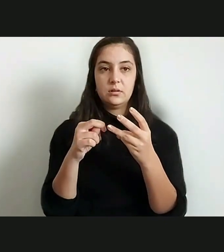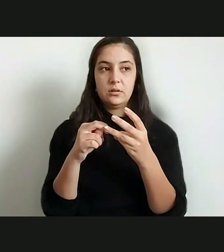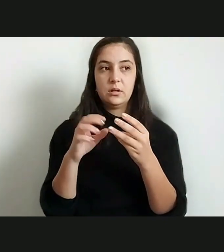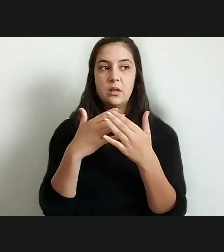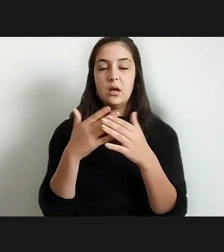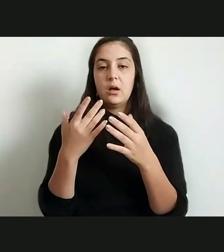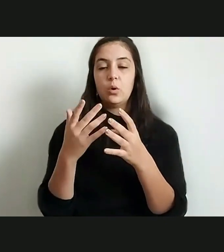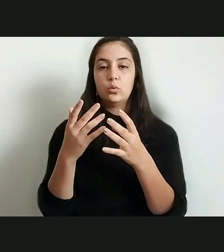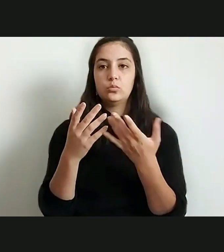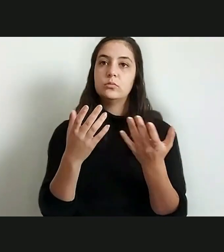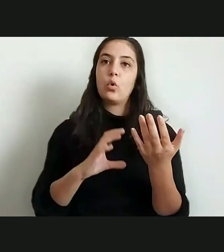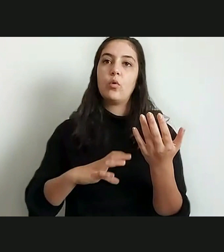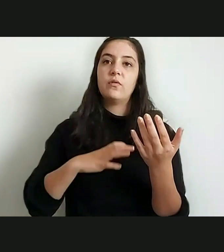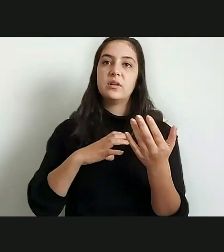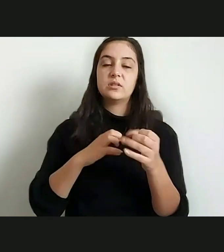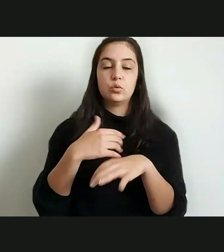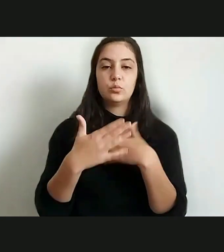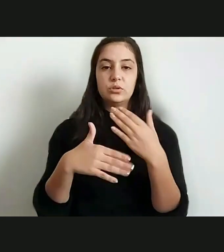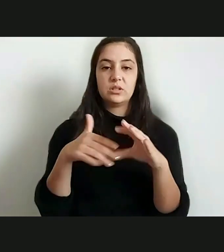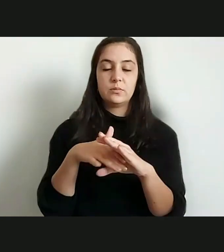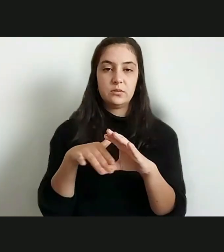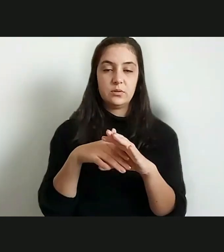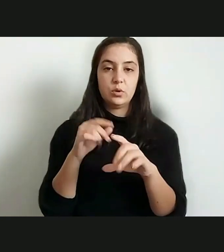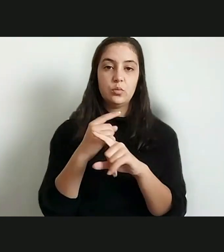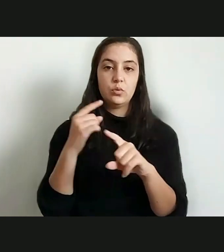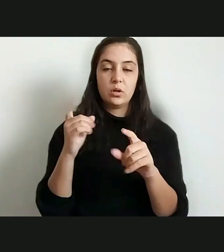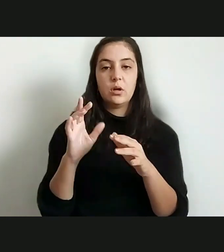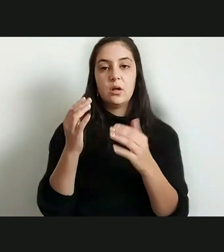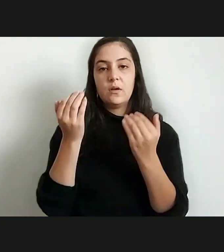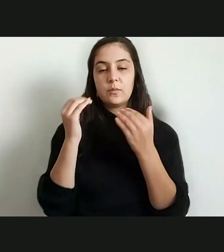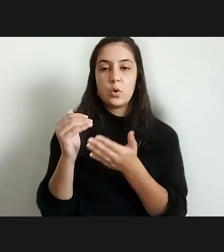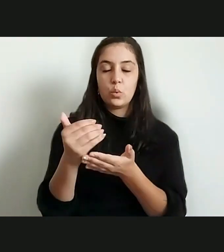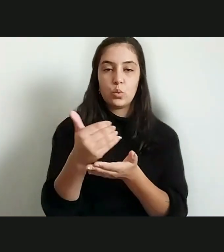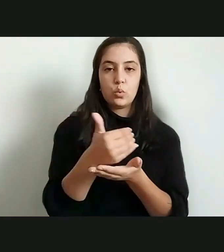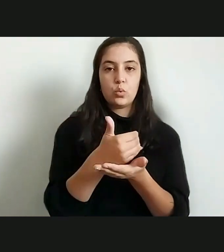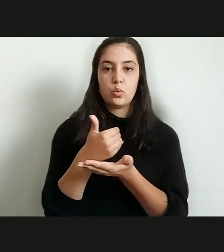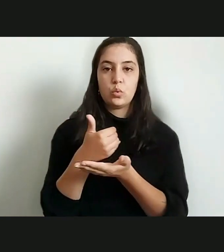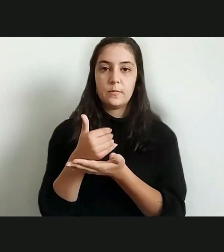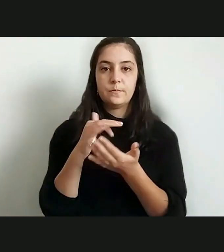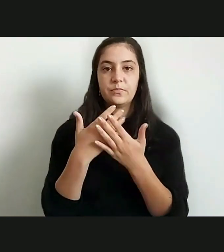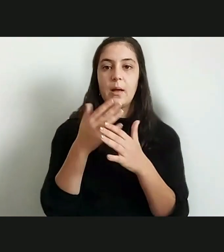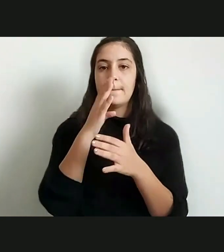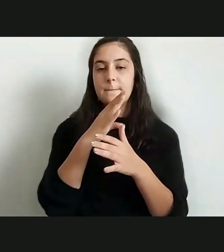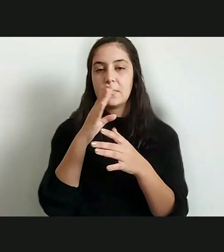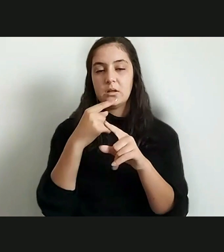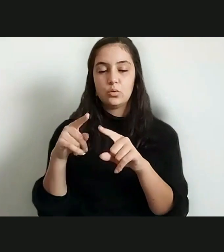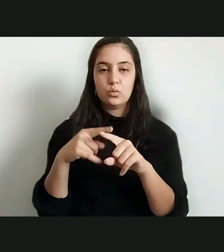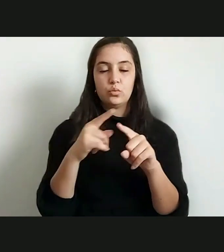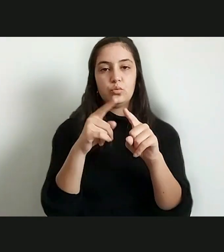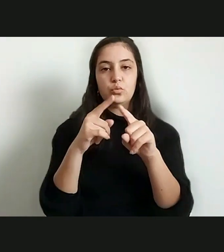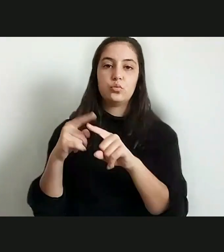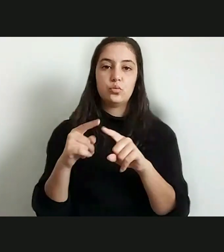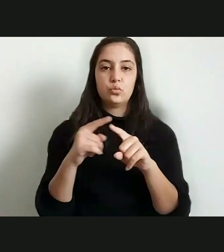participação. E os dados que tenho vindo a recolher de monitorização de diversas práticas de participação, inclusive em